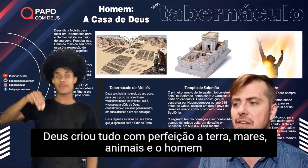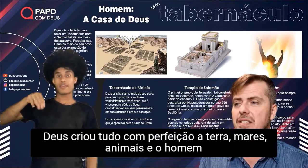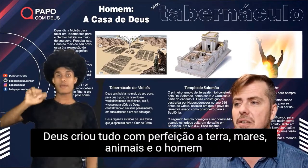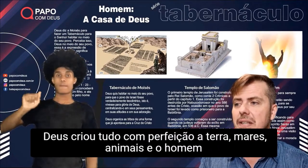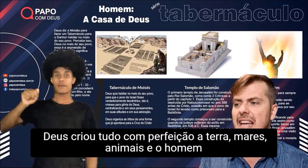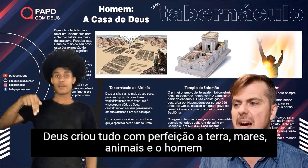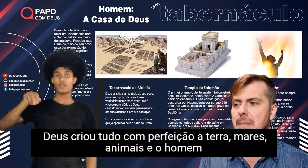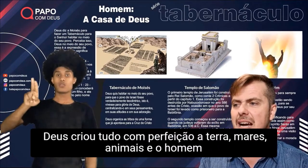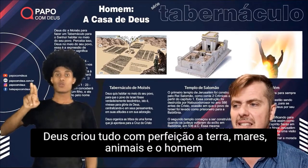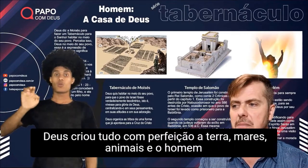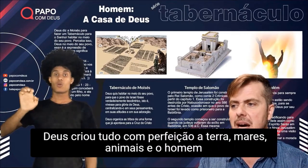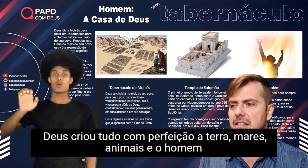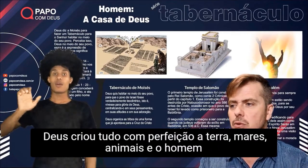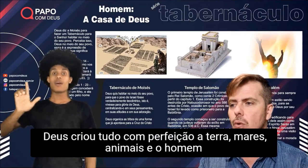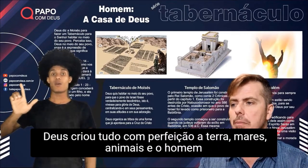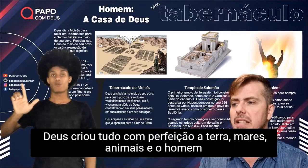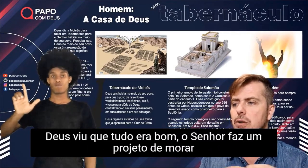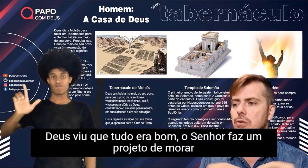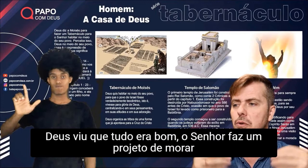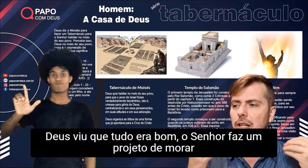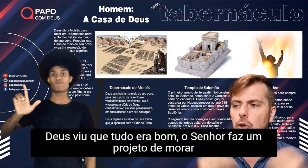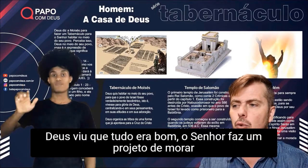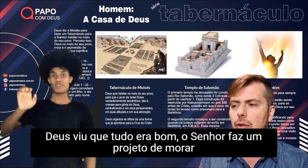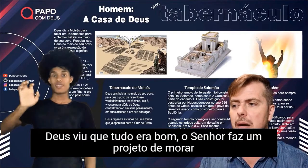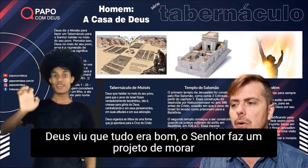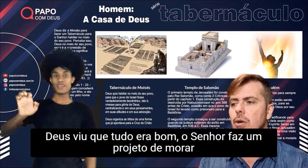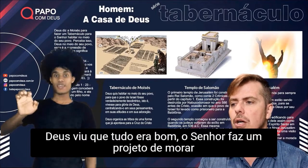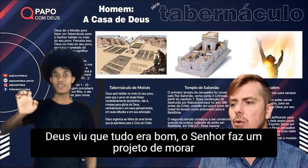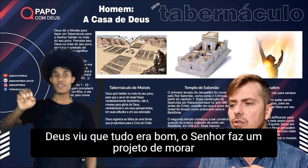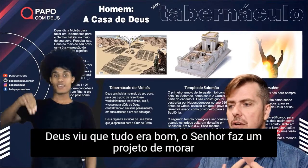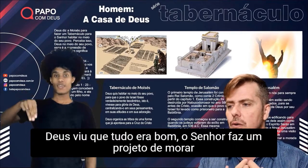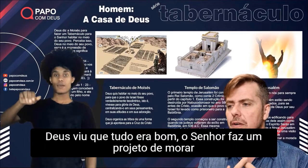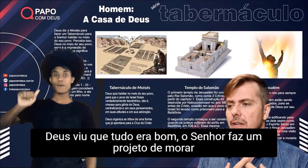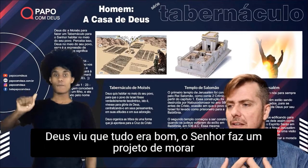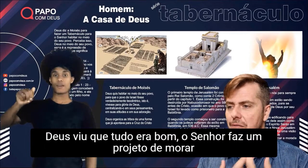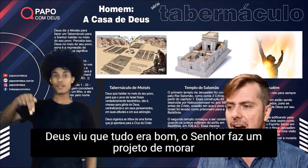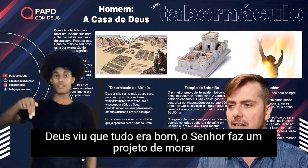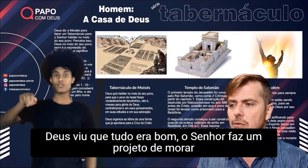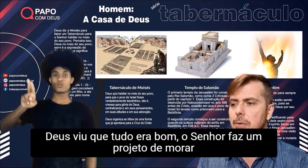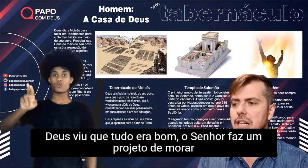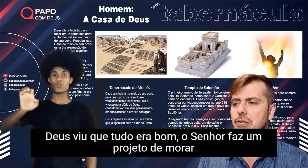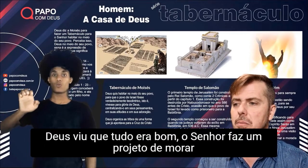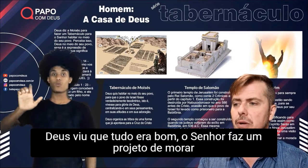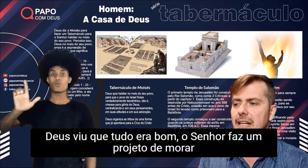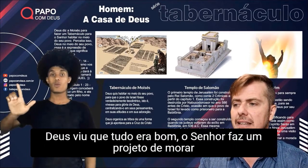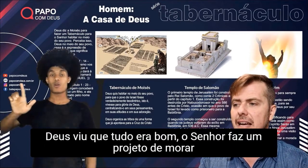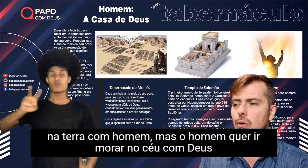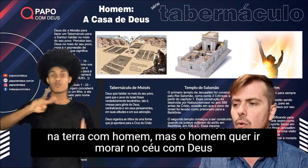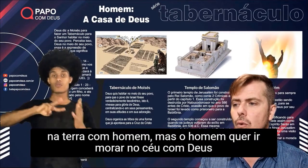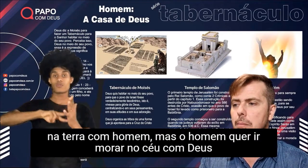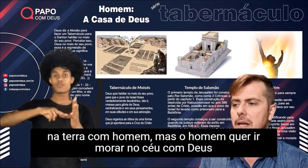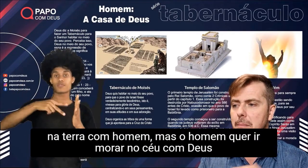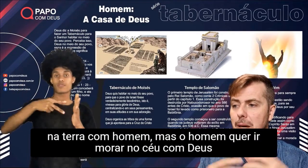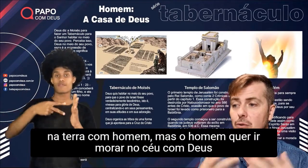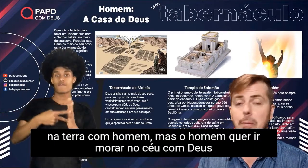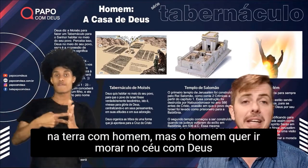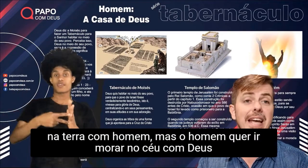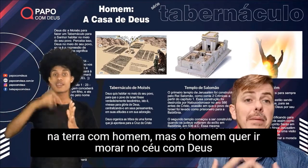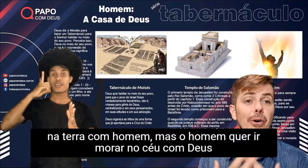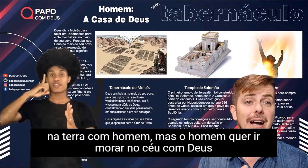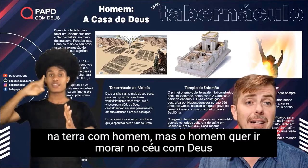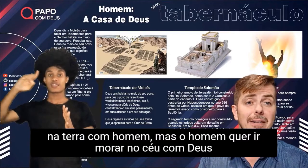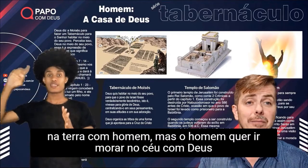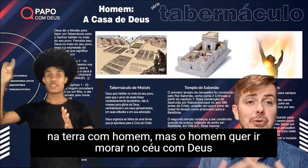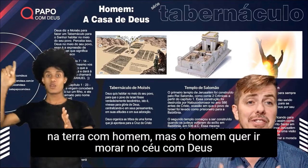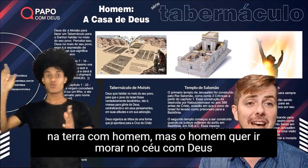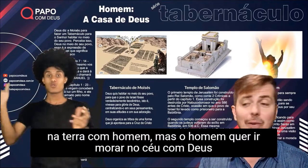tudo com perfeição, a terra, mares, animais e o homem. Deus viu que tudo era bom. O Senhor faz um projeto de morar na terra com o homem, mas o homem quer